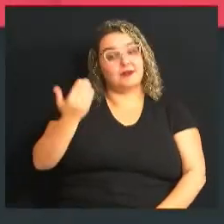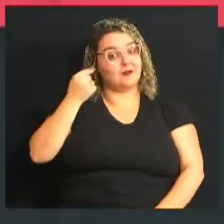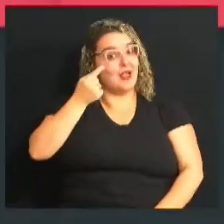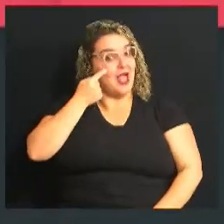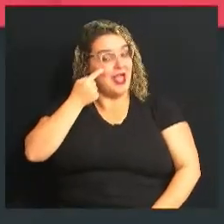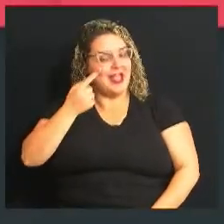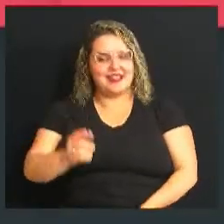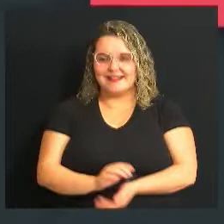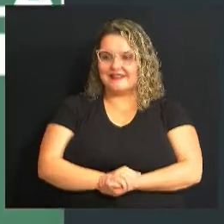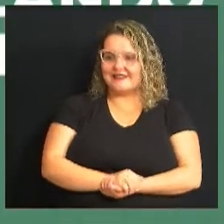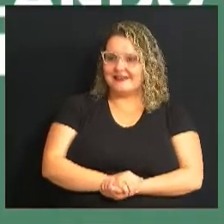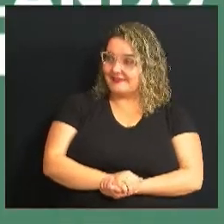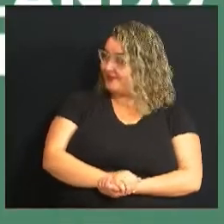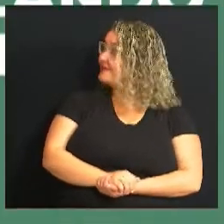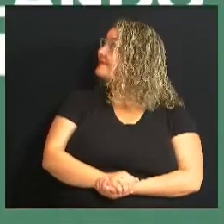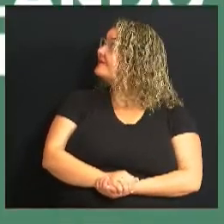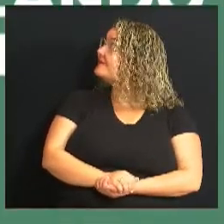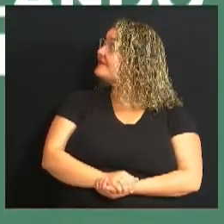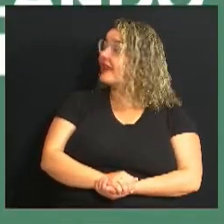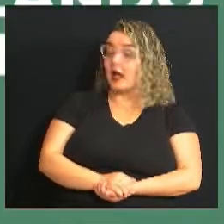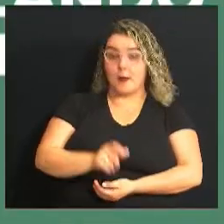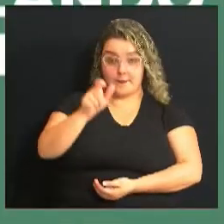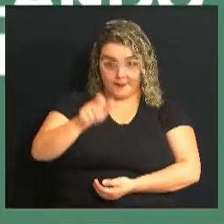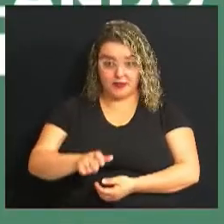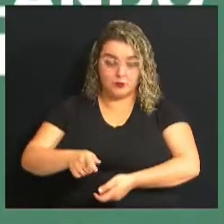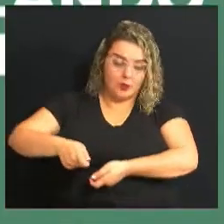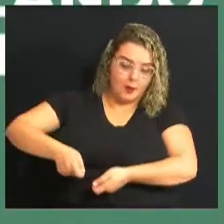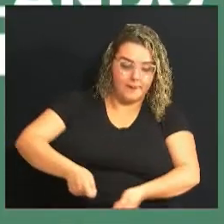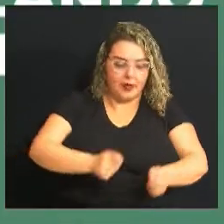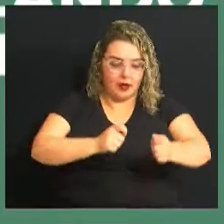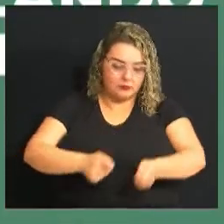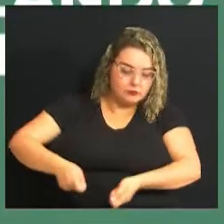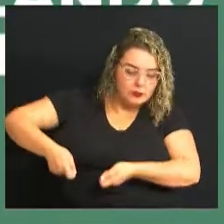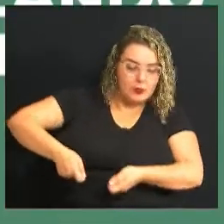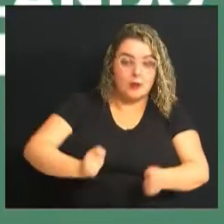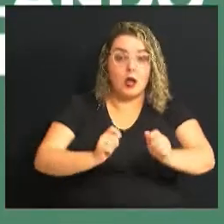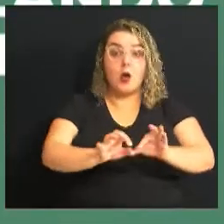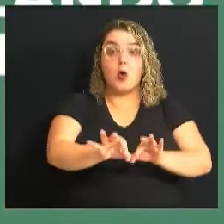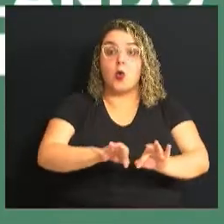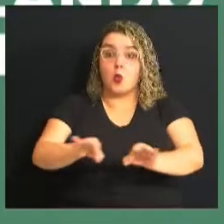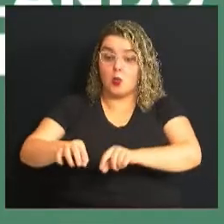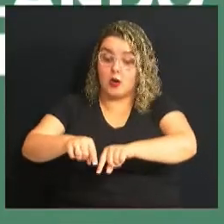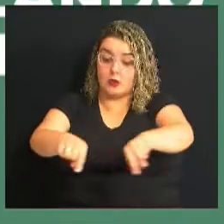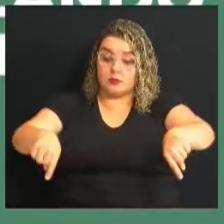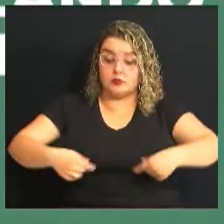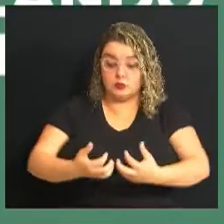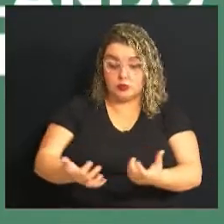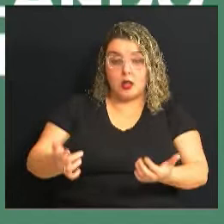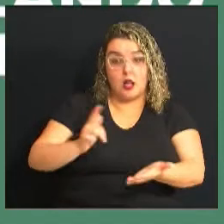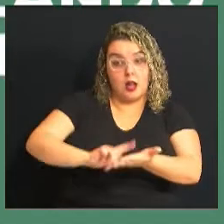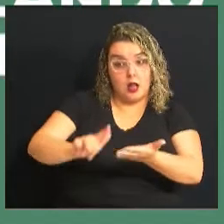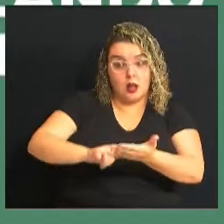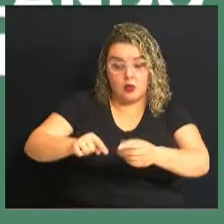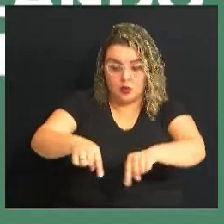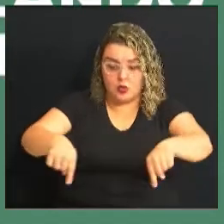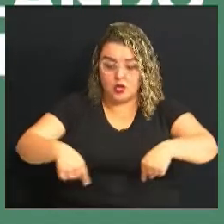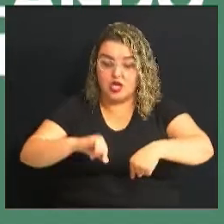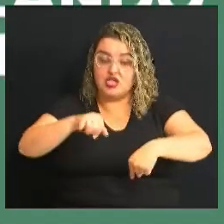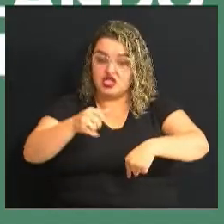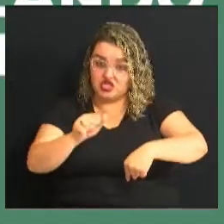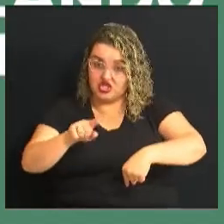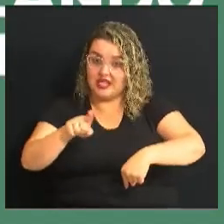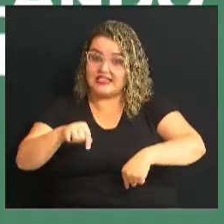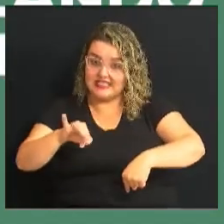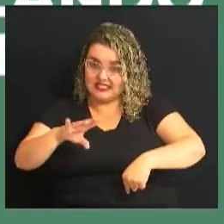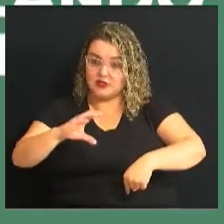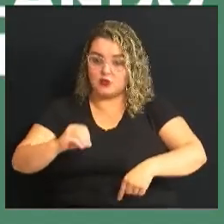bora! O sepultador é o responsável pela organização dos cemitérios, a limpeza das covas e jazigos, cavando e